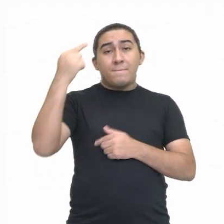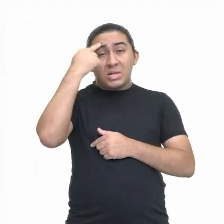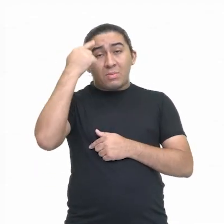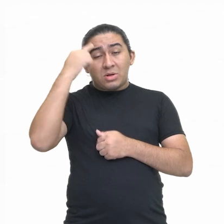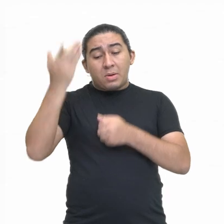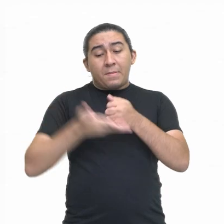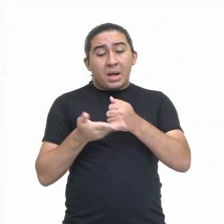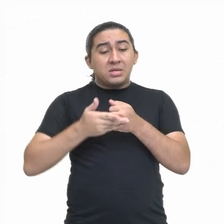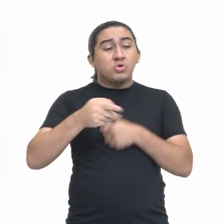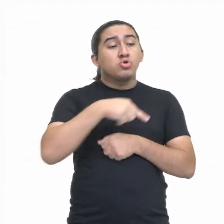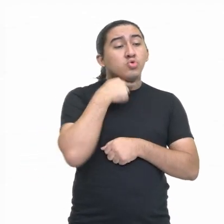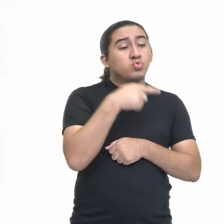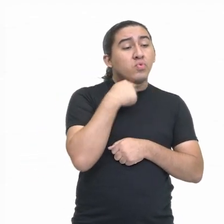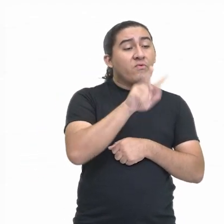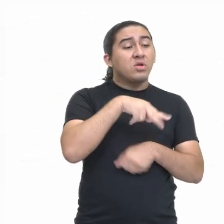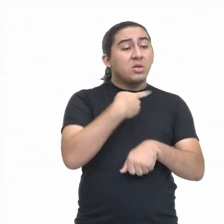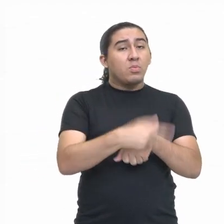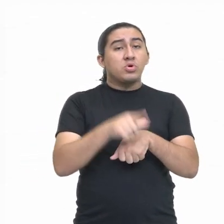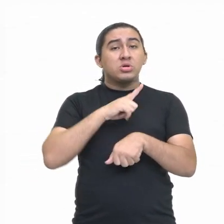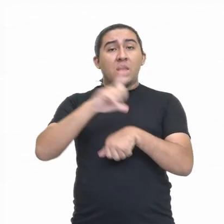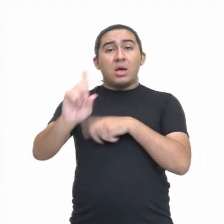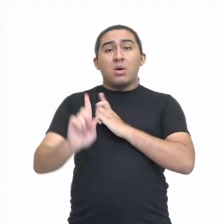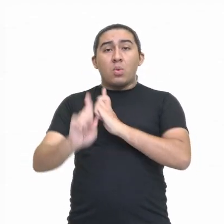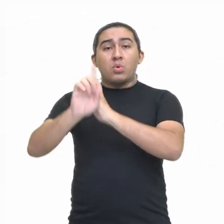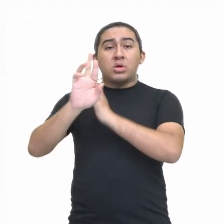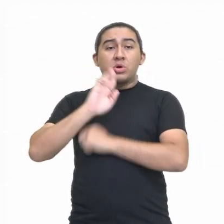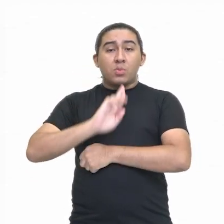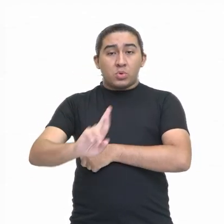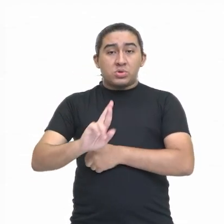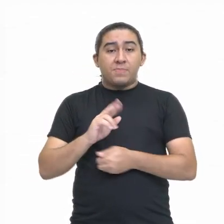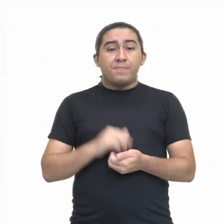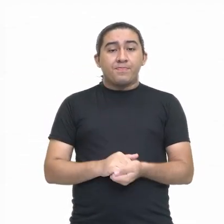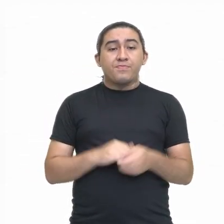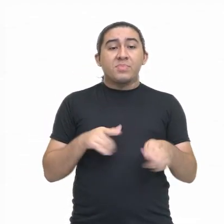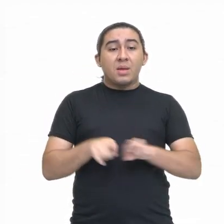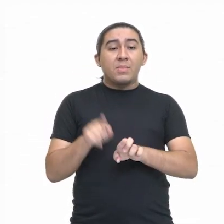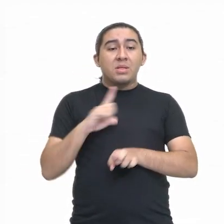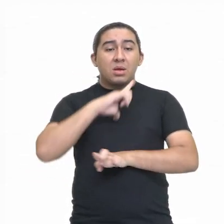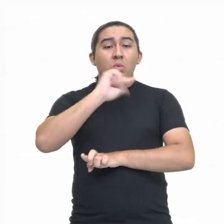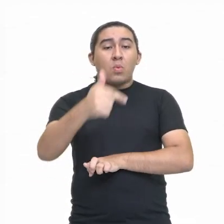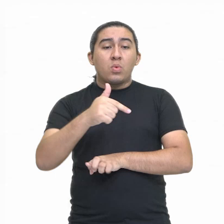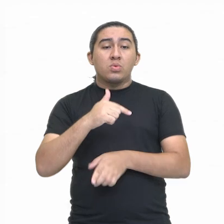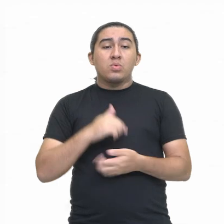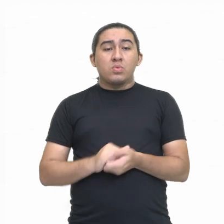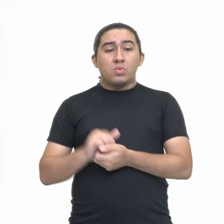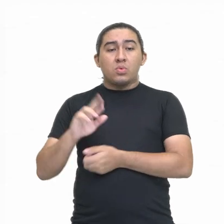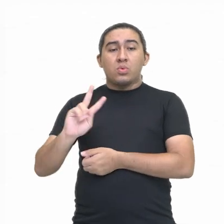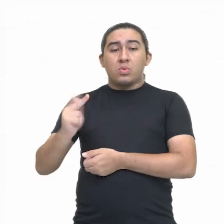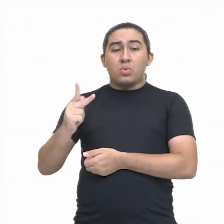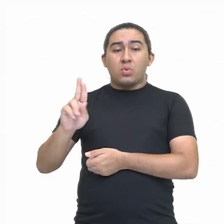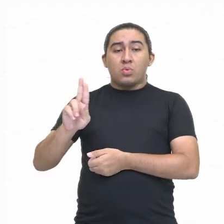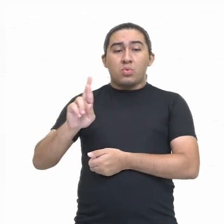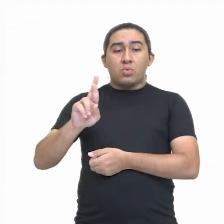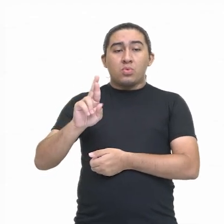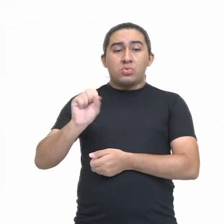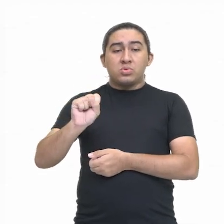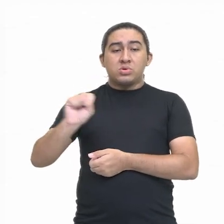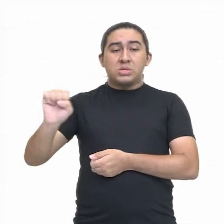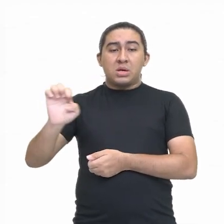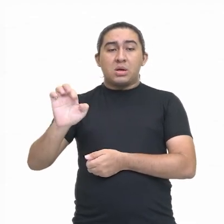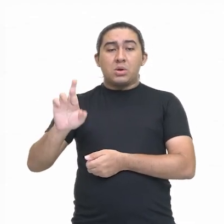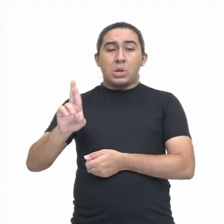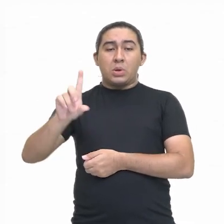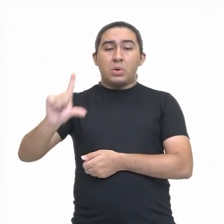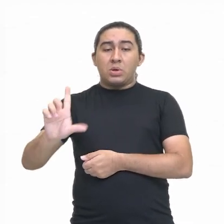você buscar a verdade, o conhecimento. E nós temos aí também, já mais na frente, né, o Russell, que vai